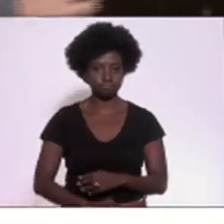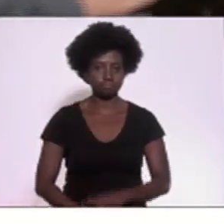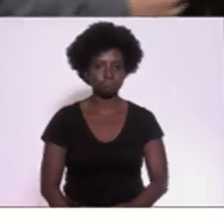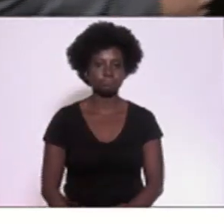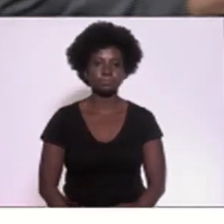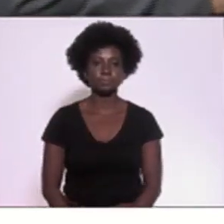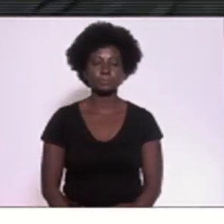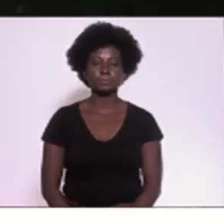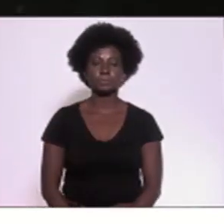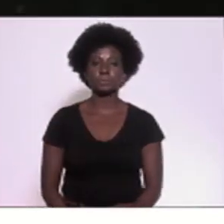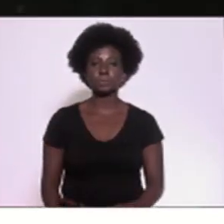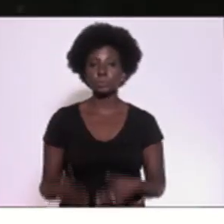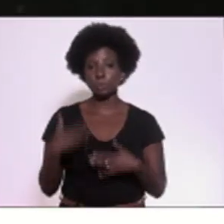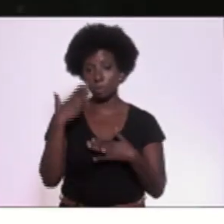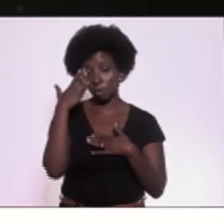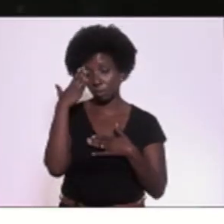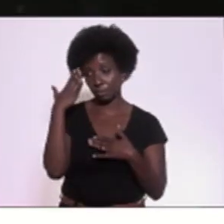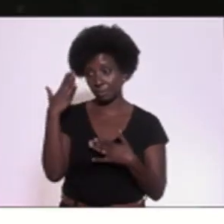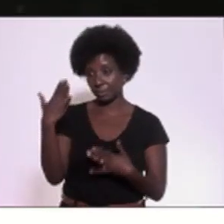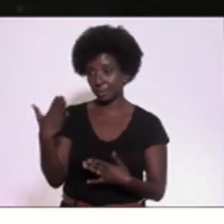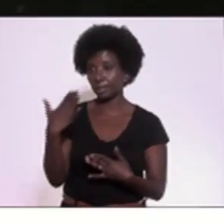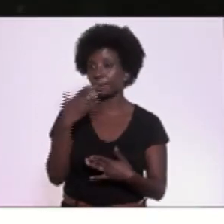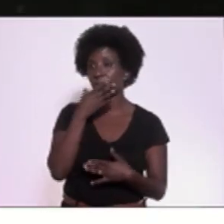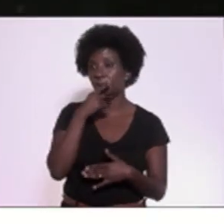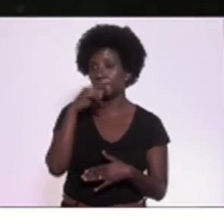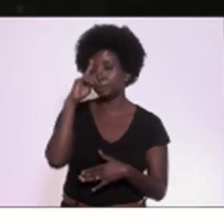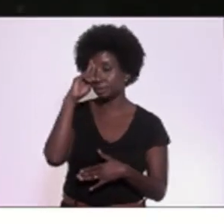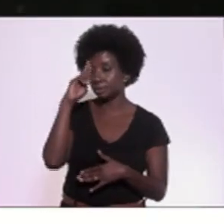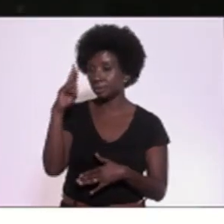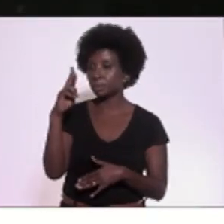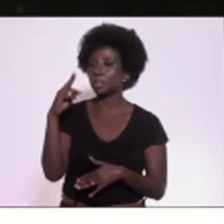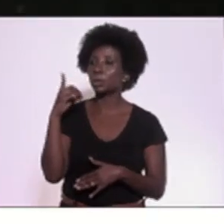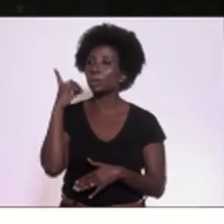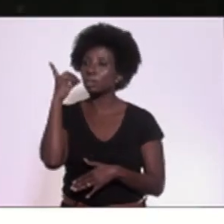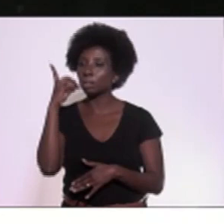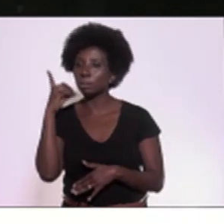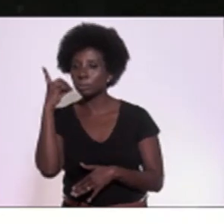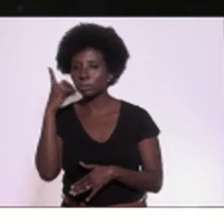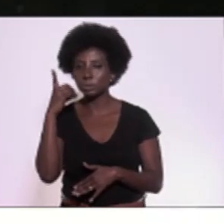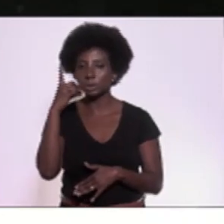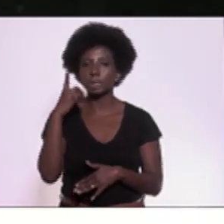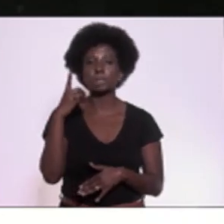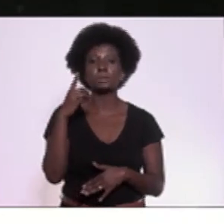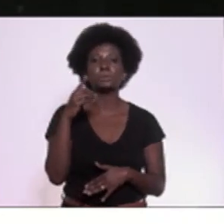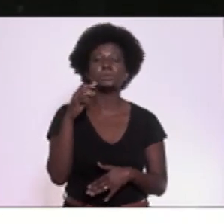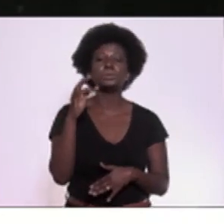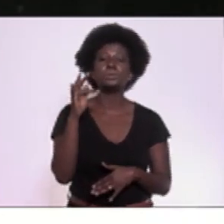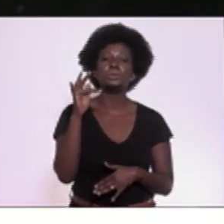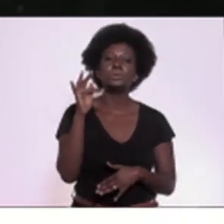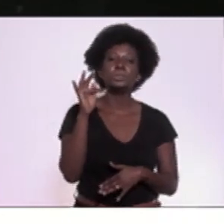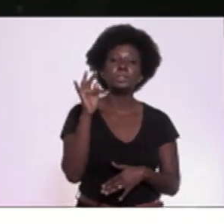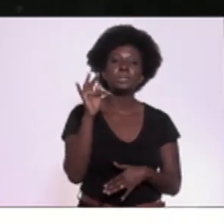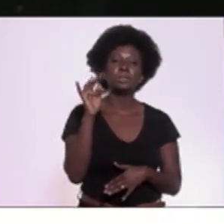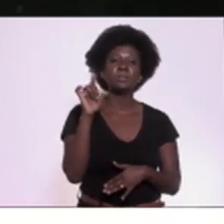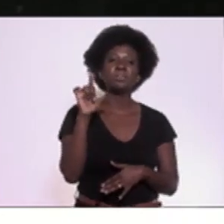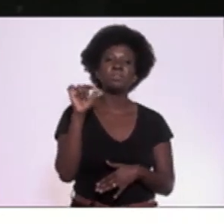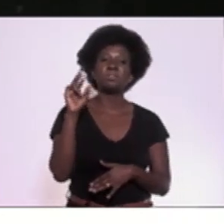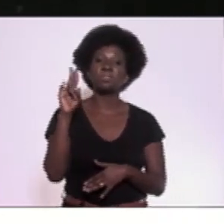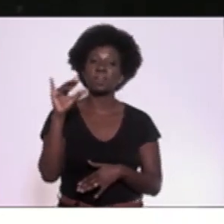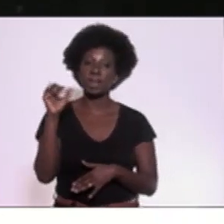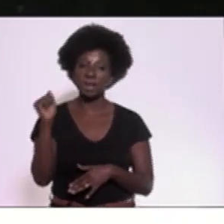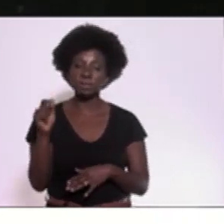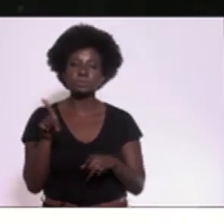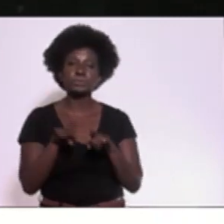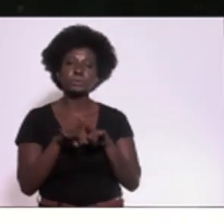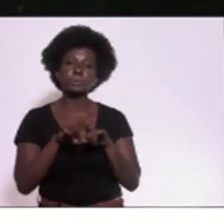Muito obrigada, excelentíssimo senhor deputado Flávio Serafini. Sem dúvida nenhuma, falar da reforma agrária, e